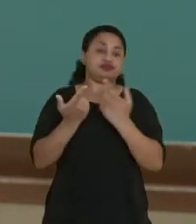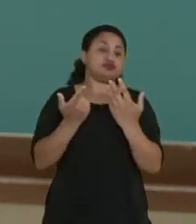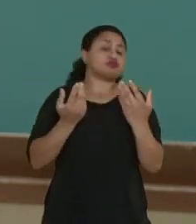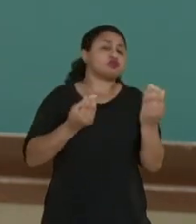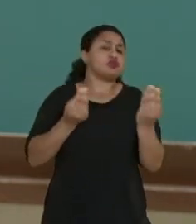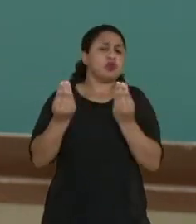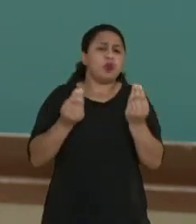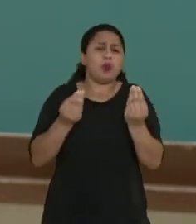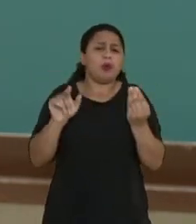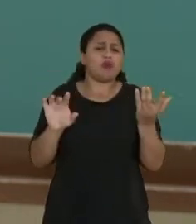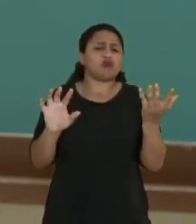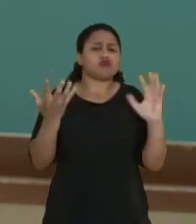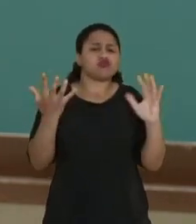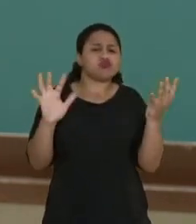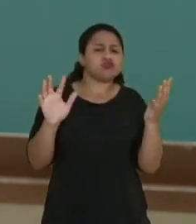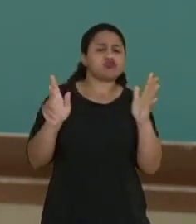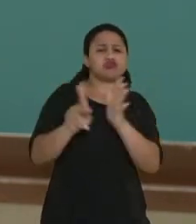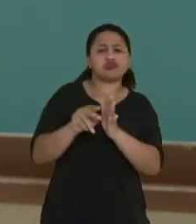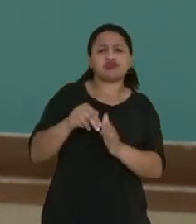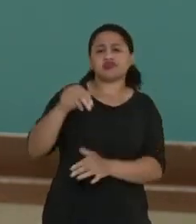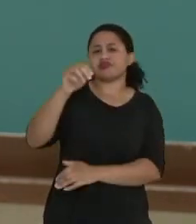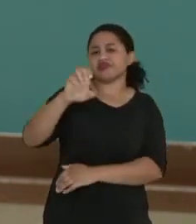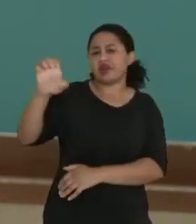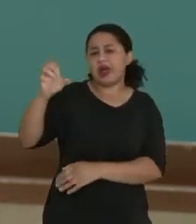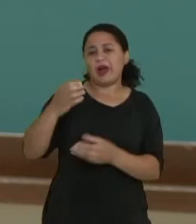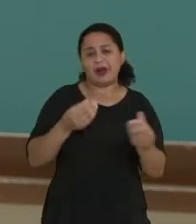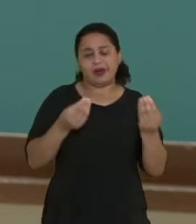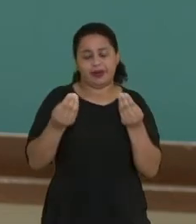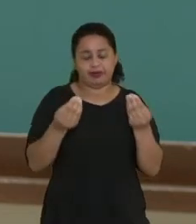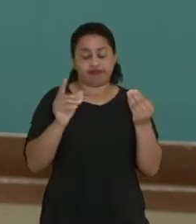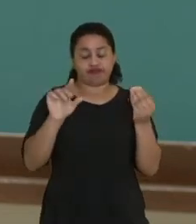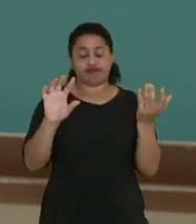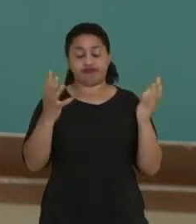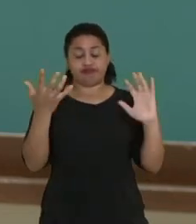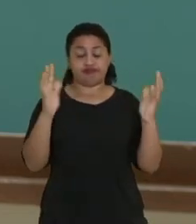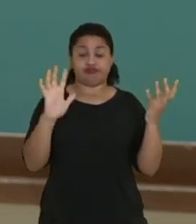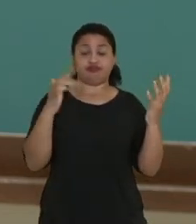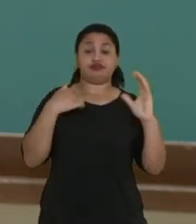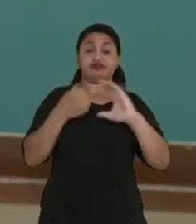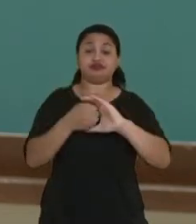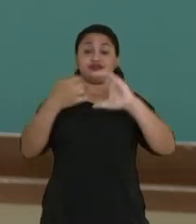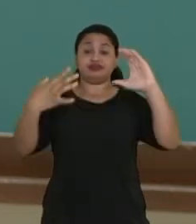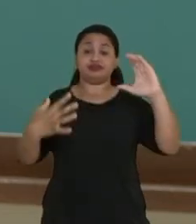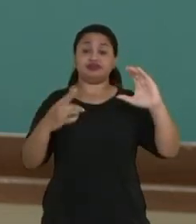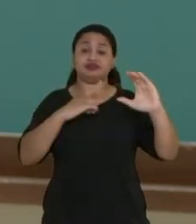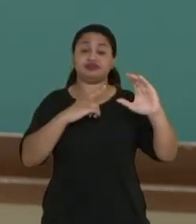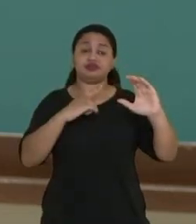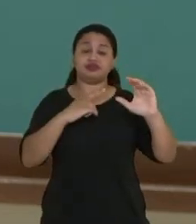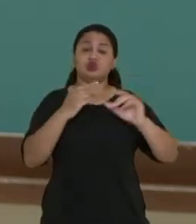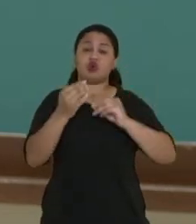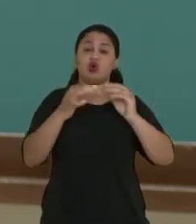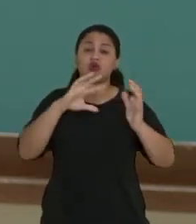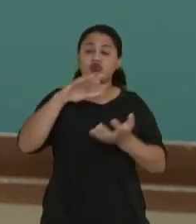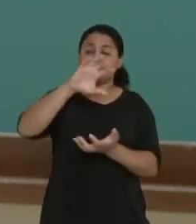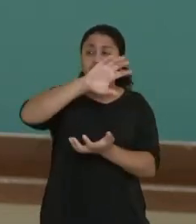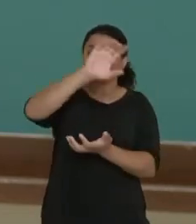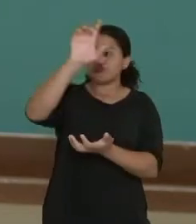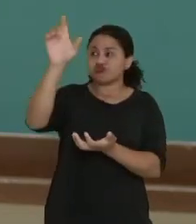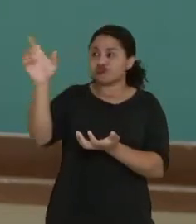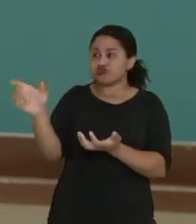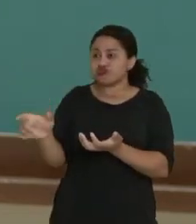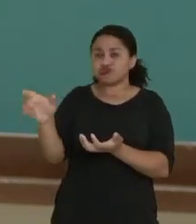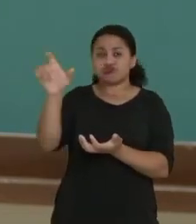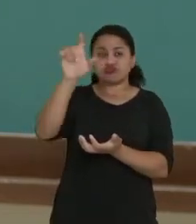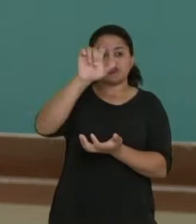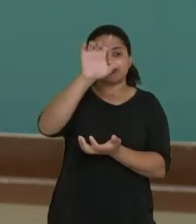o clima do Nordeste? Então, o clima é aquela característica, né, da atmosfera geral,